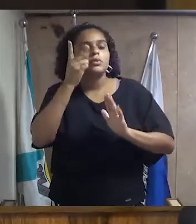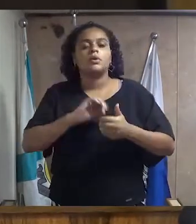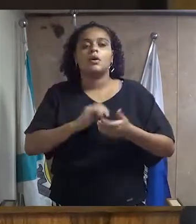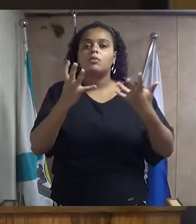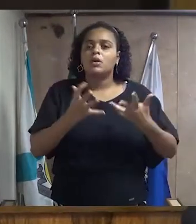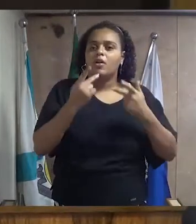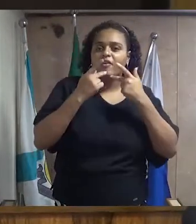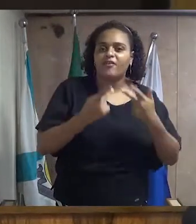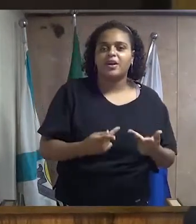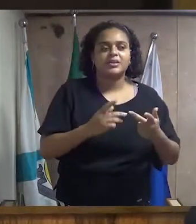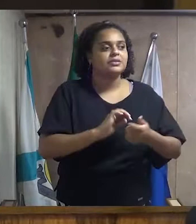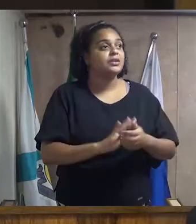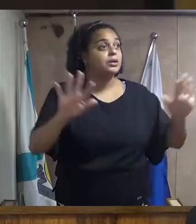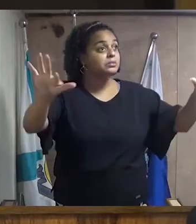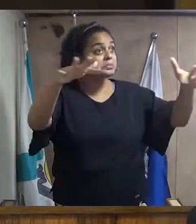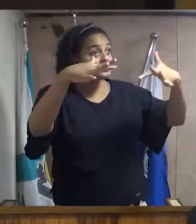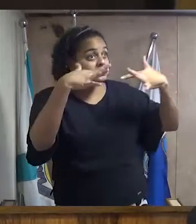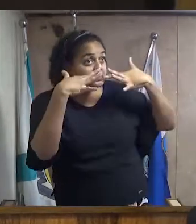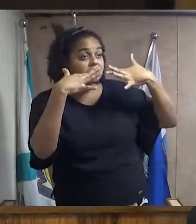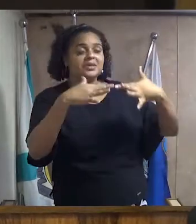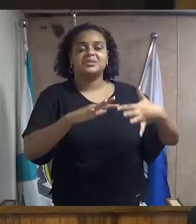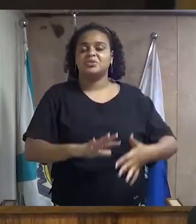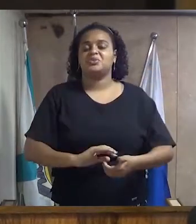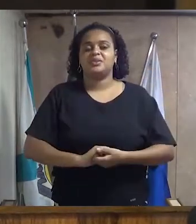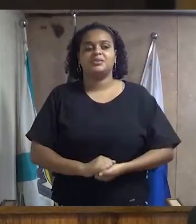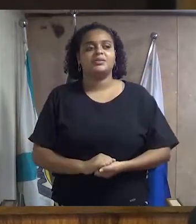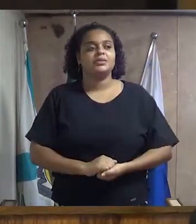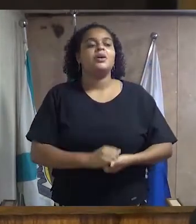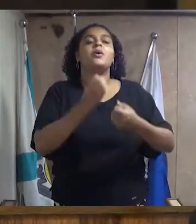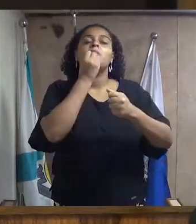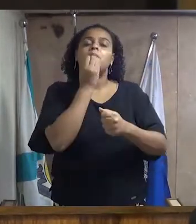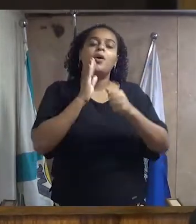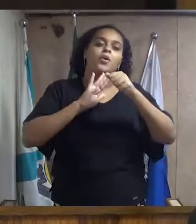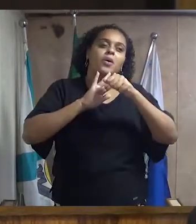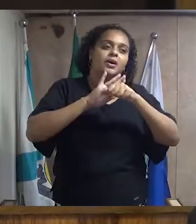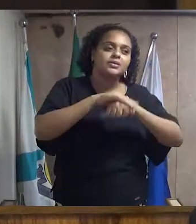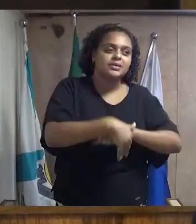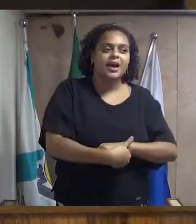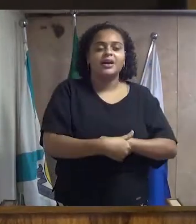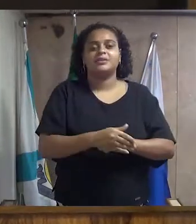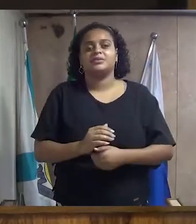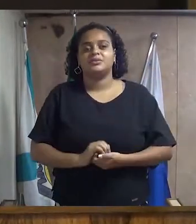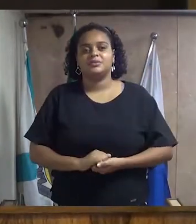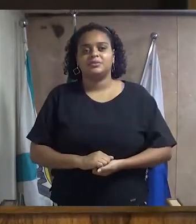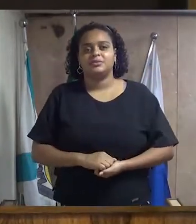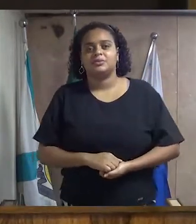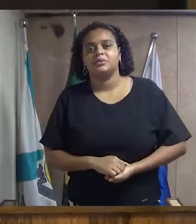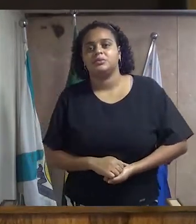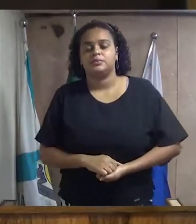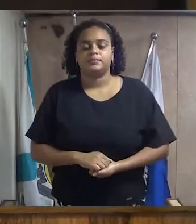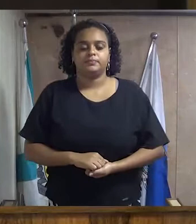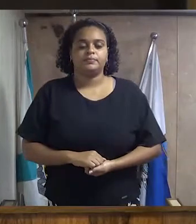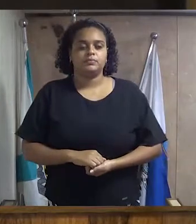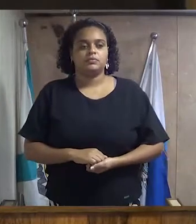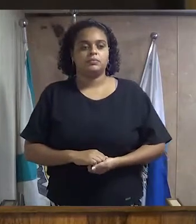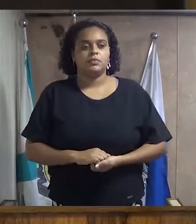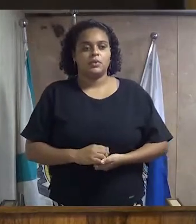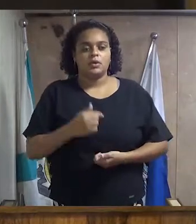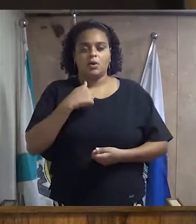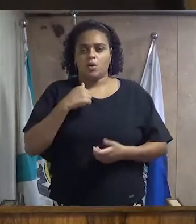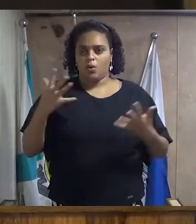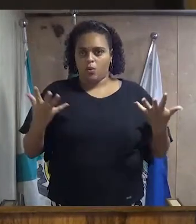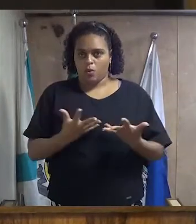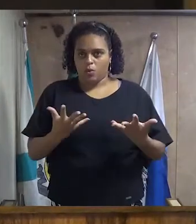vocês, pessoal, que está aí nos assistindo em tribuna aí, uma boa tarde e noite para vocês aí. Gente, estou aqui